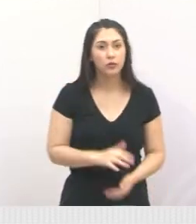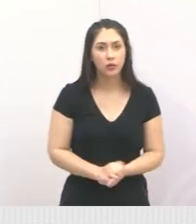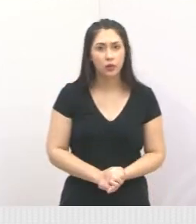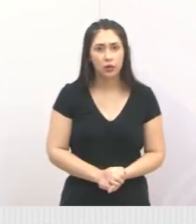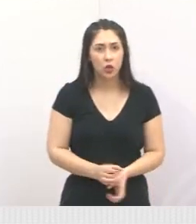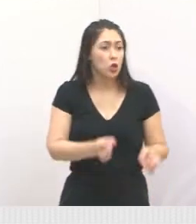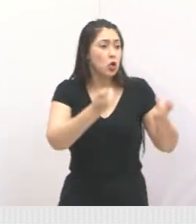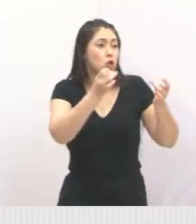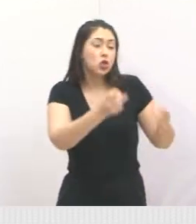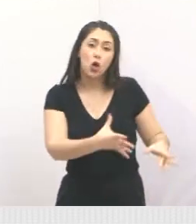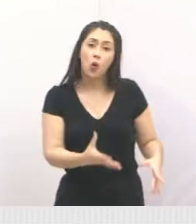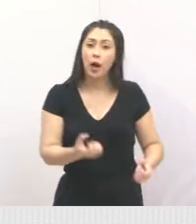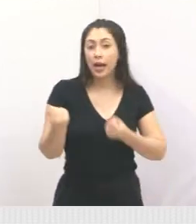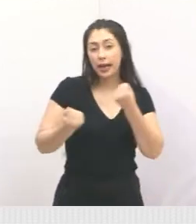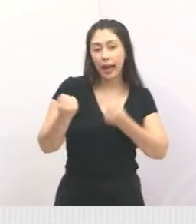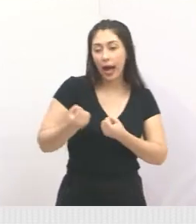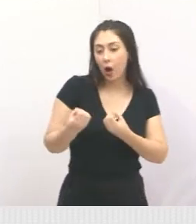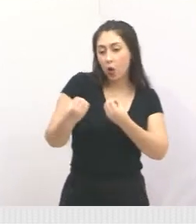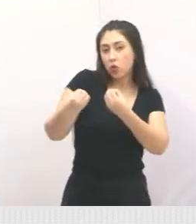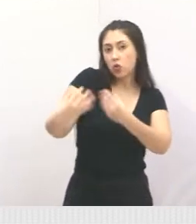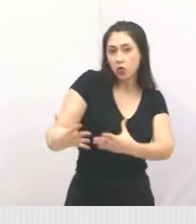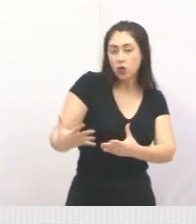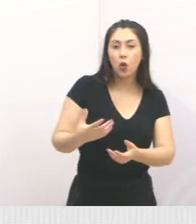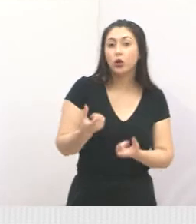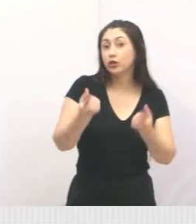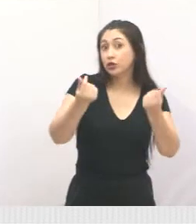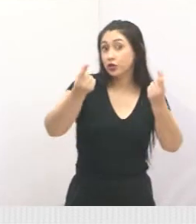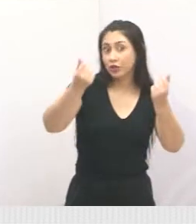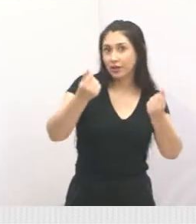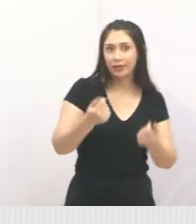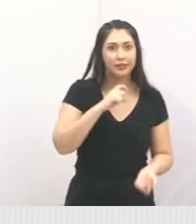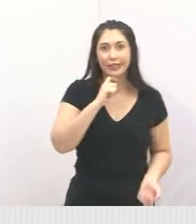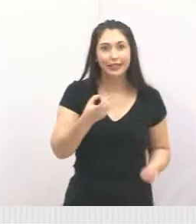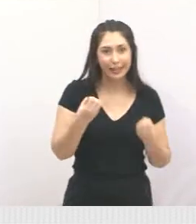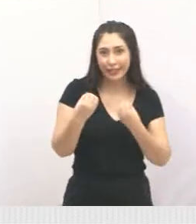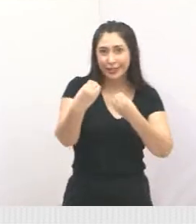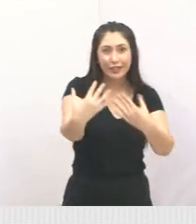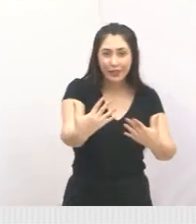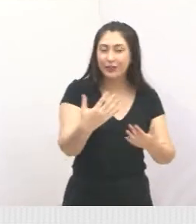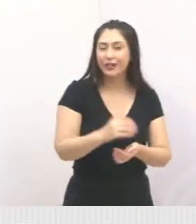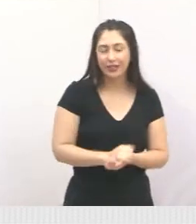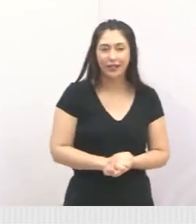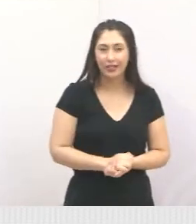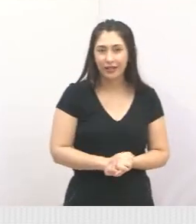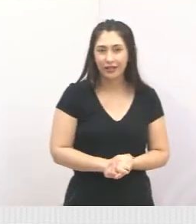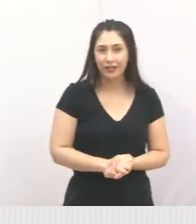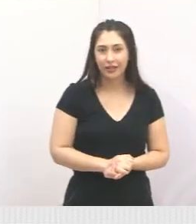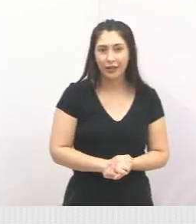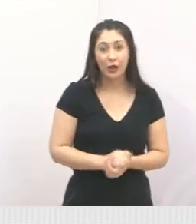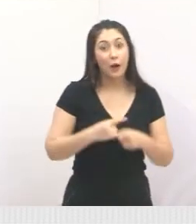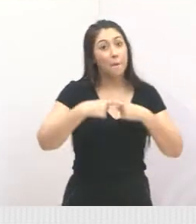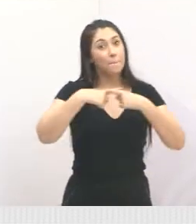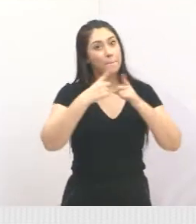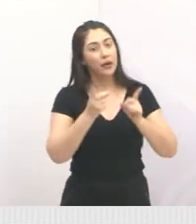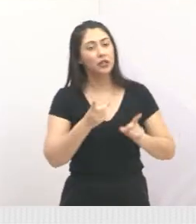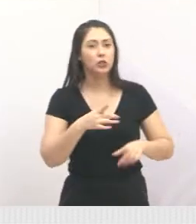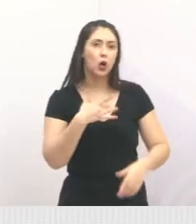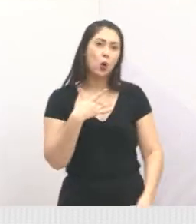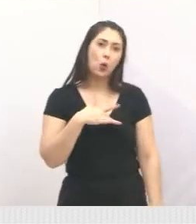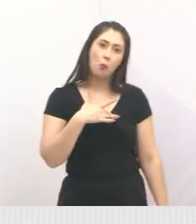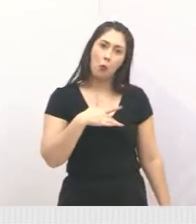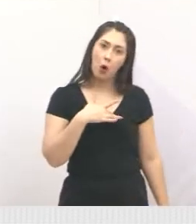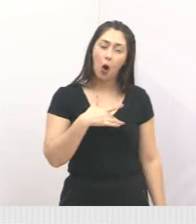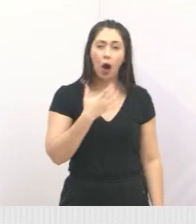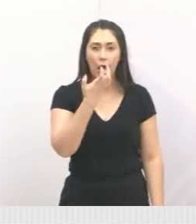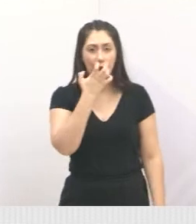carro, doa móveis, doa dinheiro, isso ninguém doa, né, que vai mudar para apartamento. Mas o coitado do cachorro